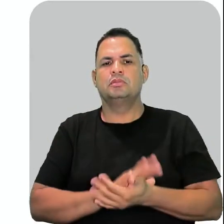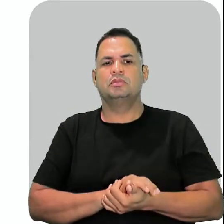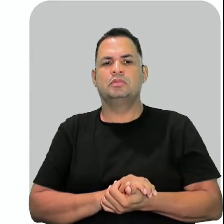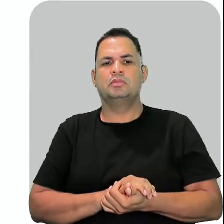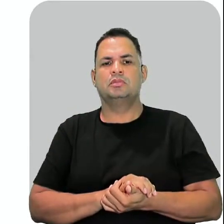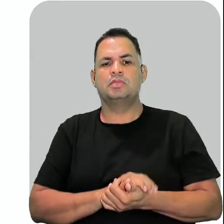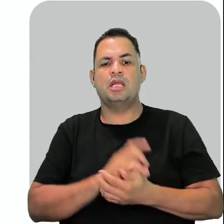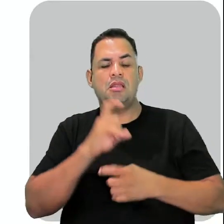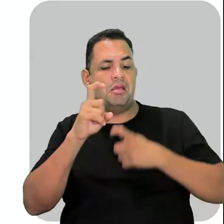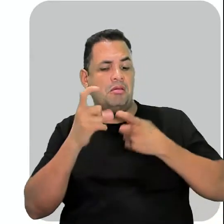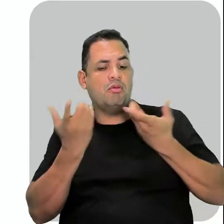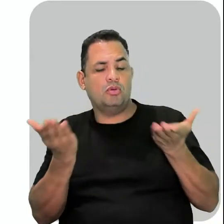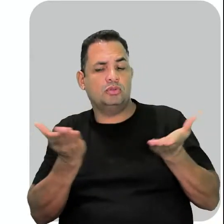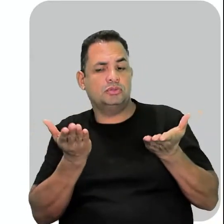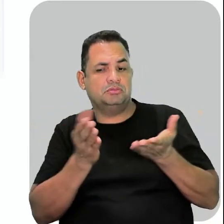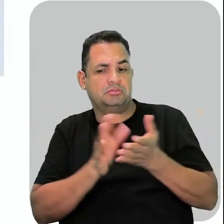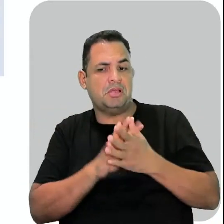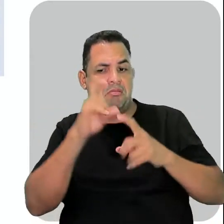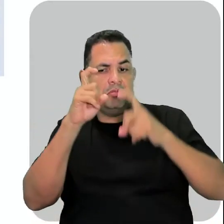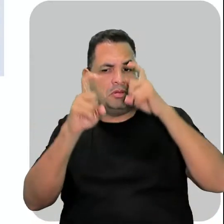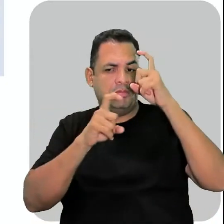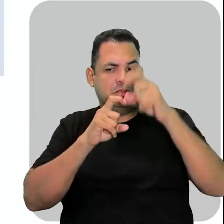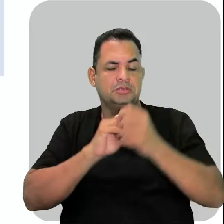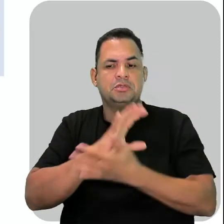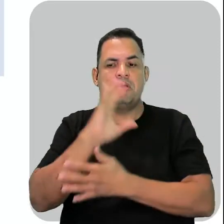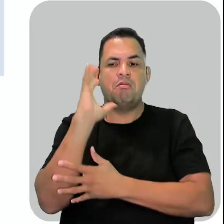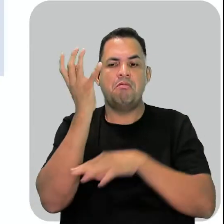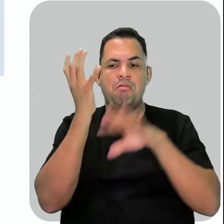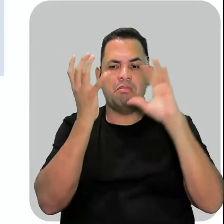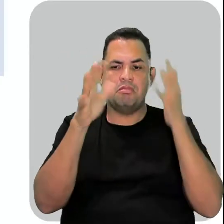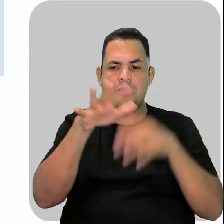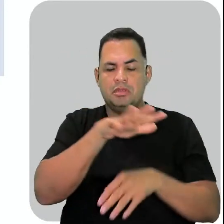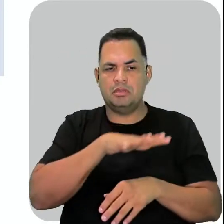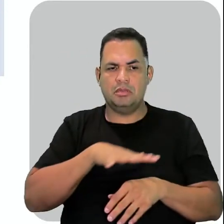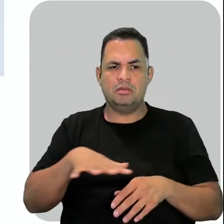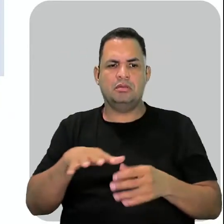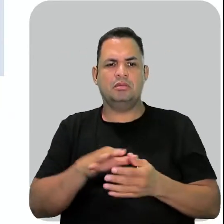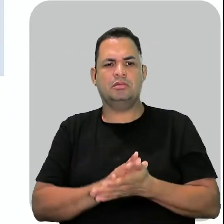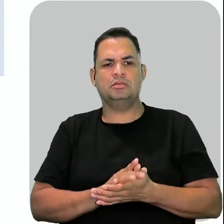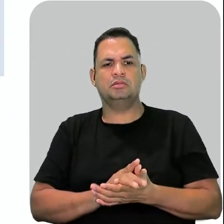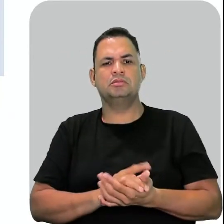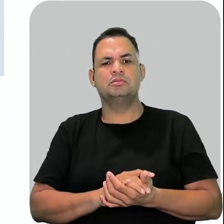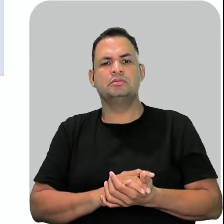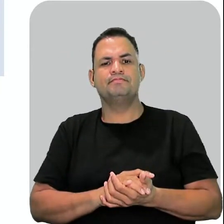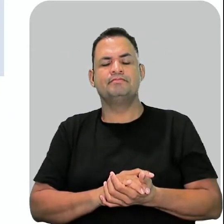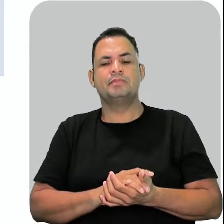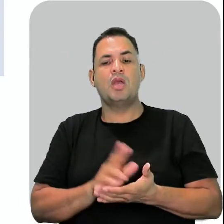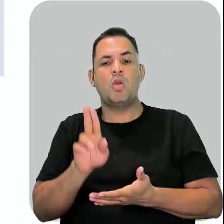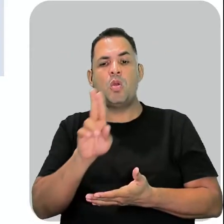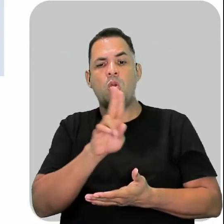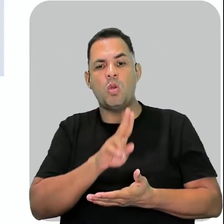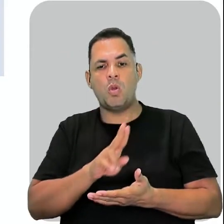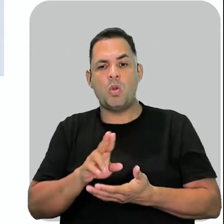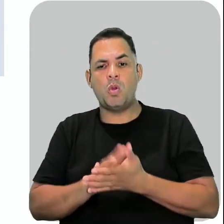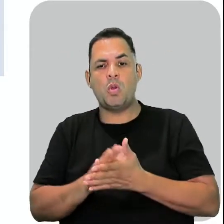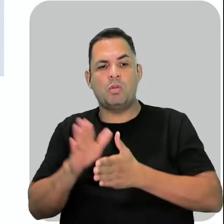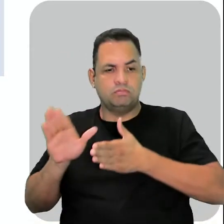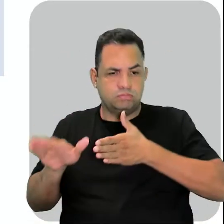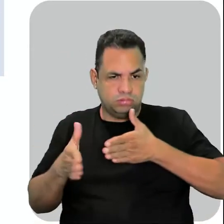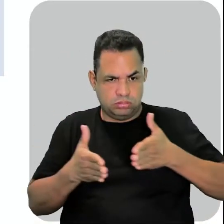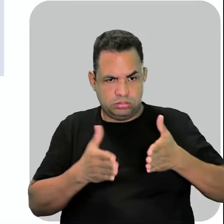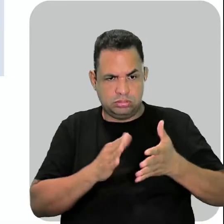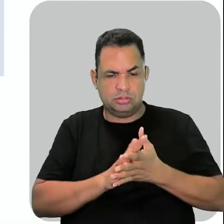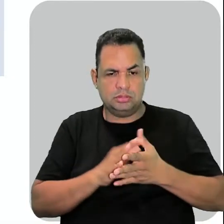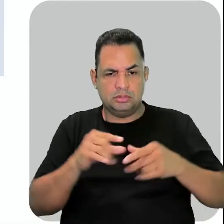de preocupação ambiental, né? Então aqui o PET ele passou a ser utilizado na fabricação